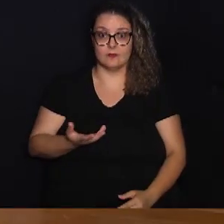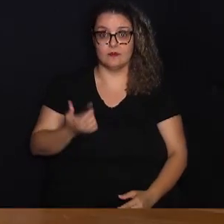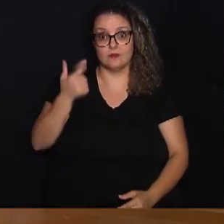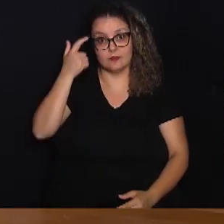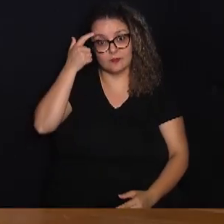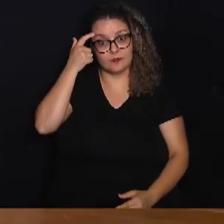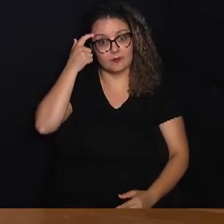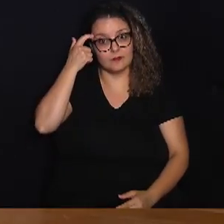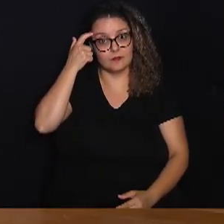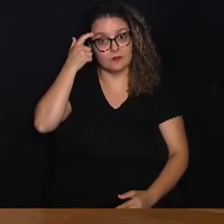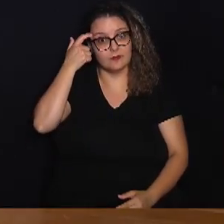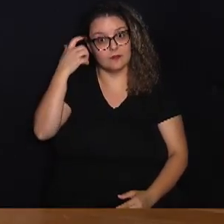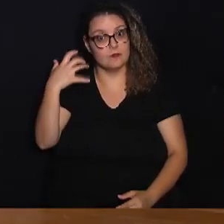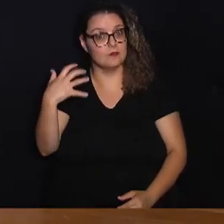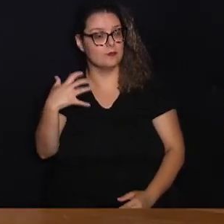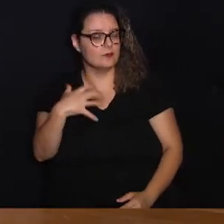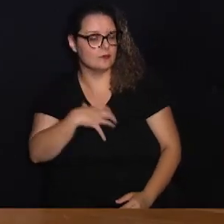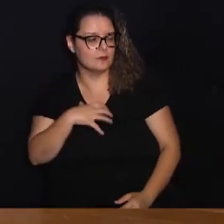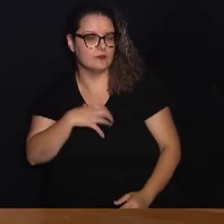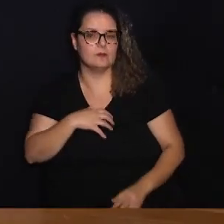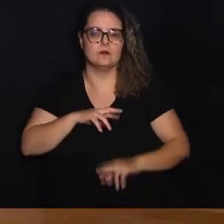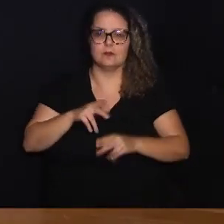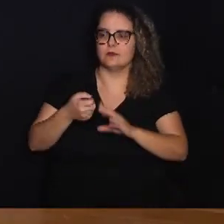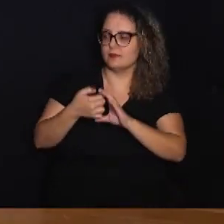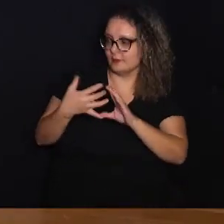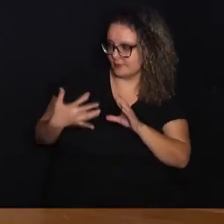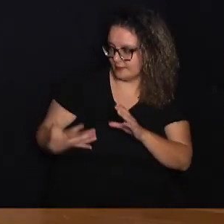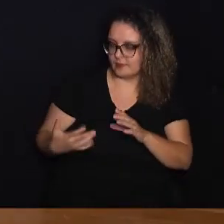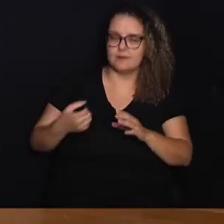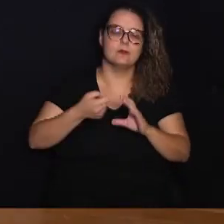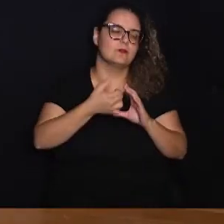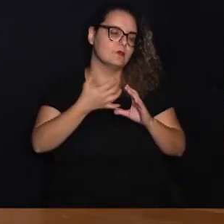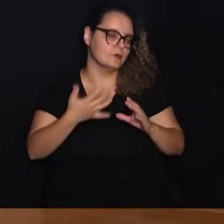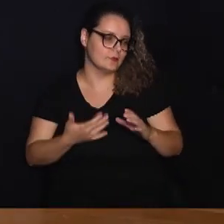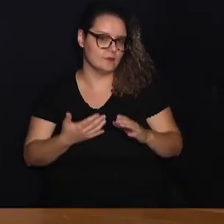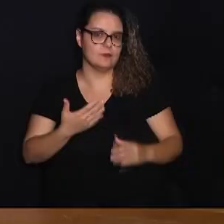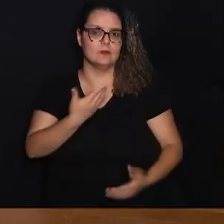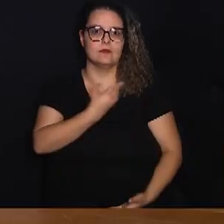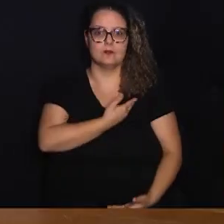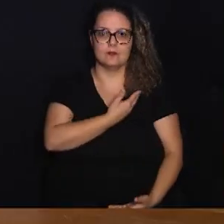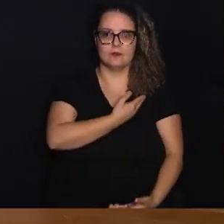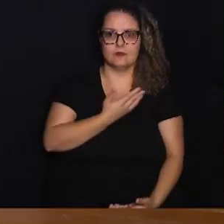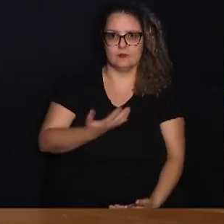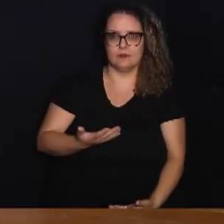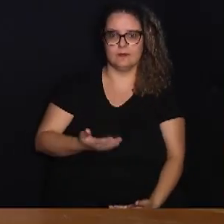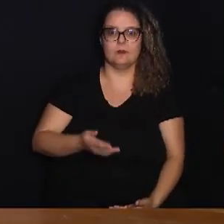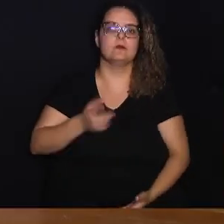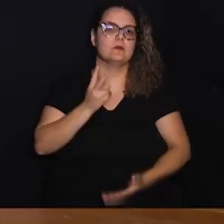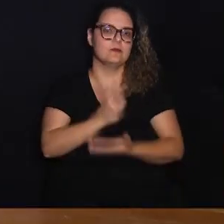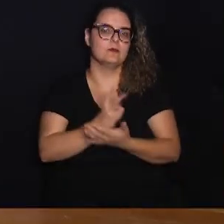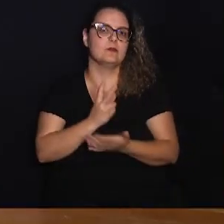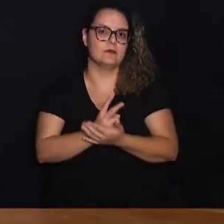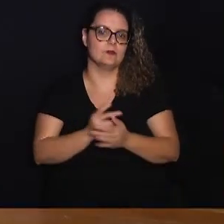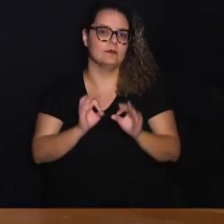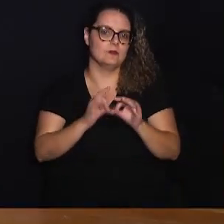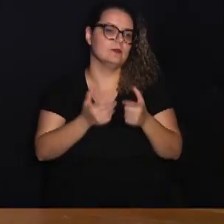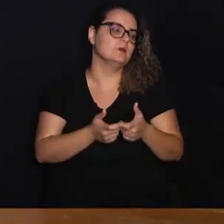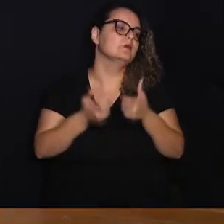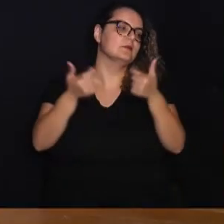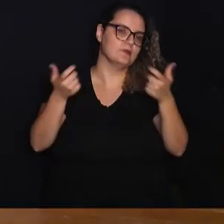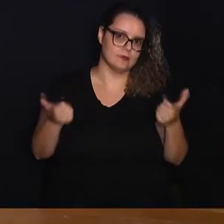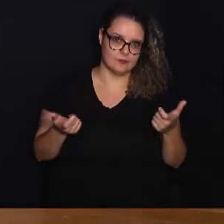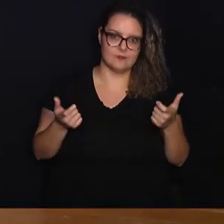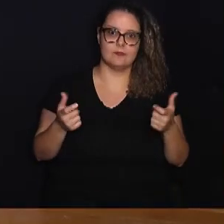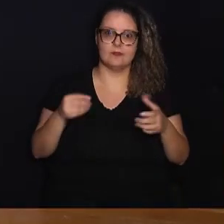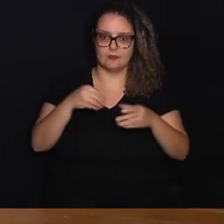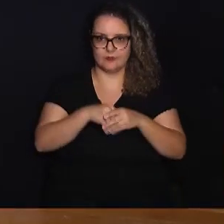os trejeitos e as características do colega. Então é sempre essa grande família que a gente tem